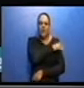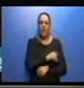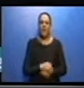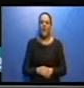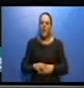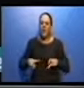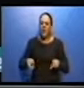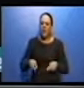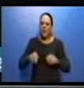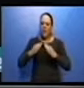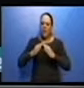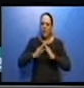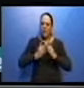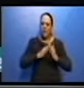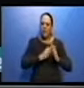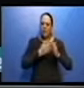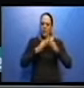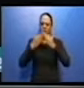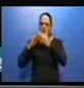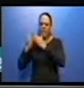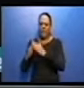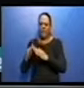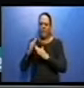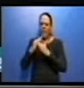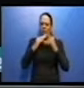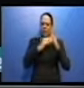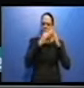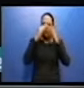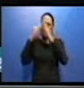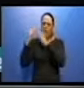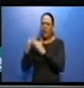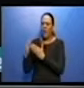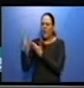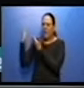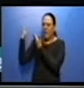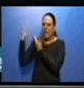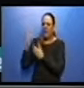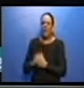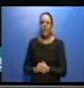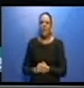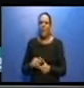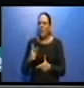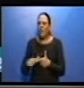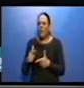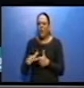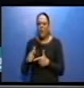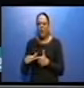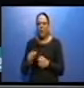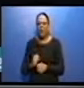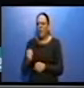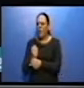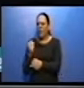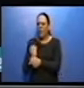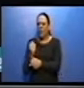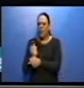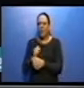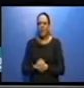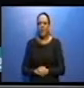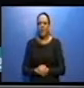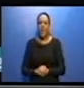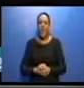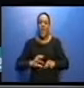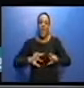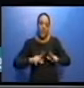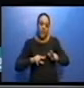né, irregulares, que não têm aí a mesma infraestrutura do que outras áreas da cidade, em consequência,